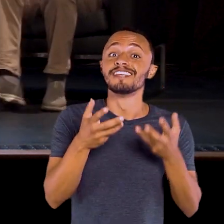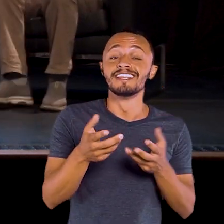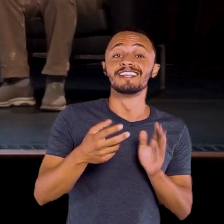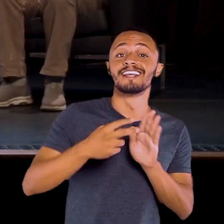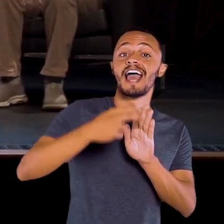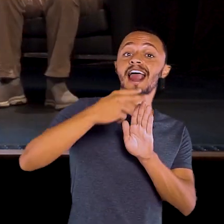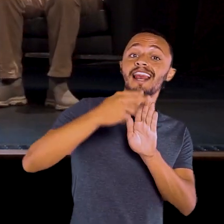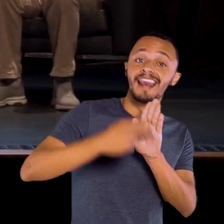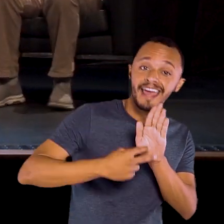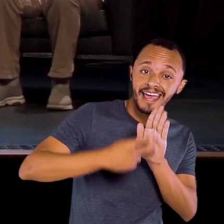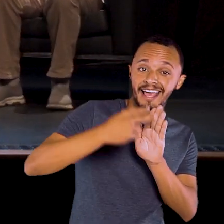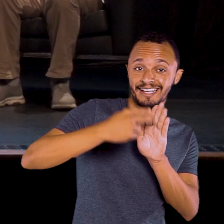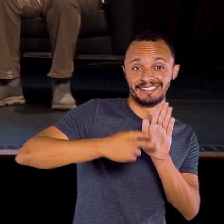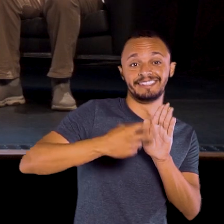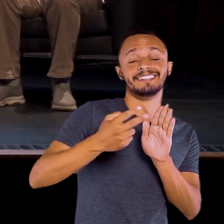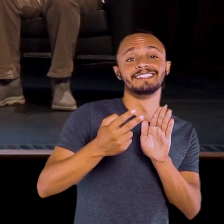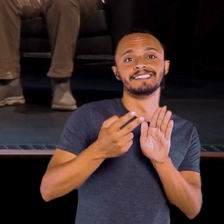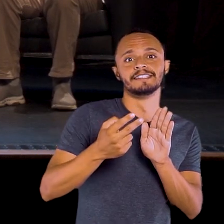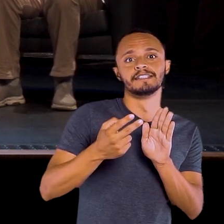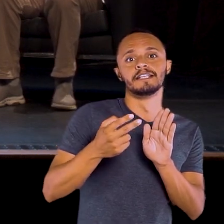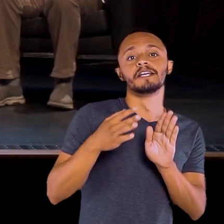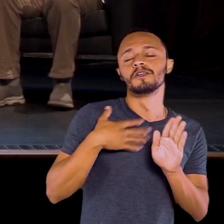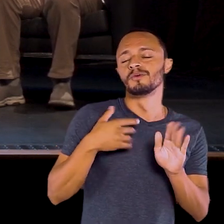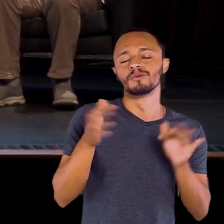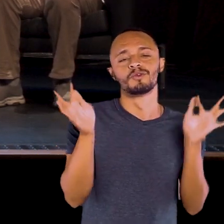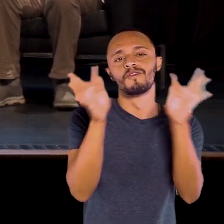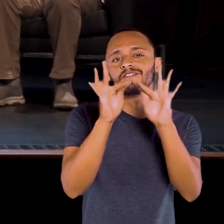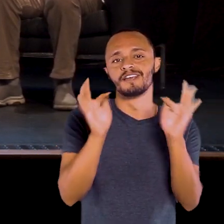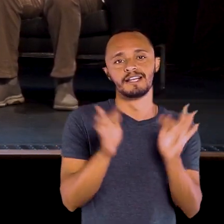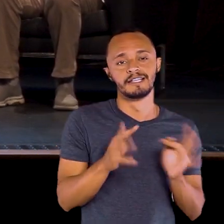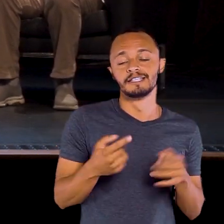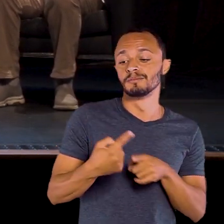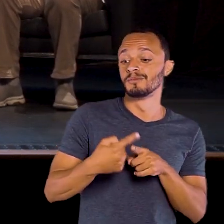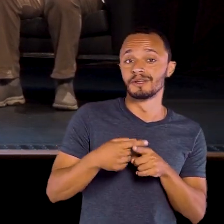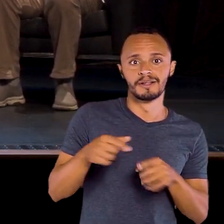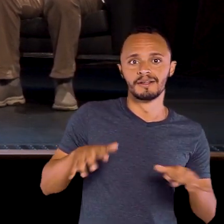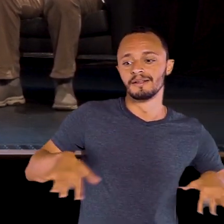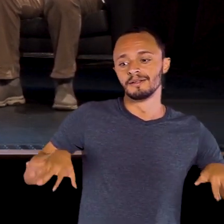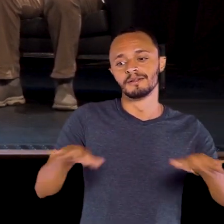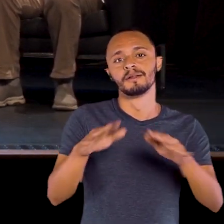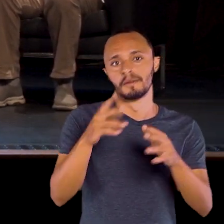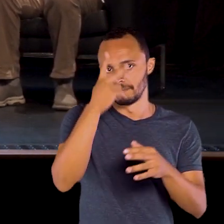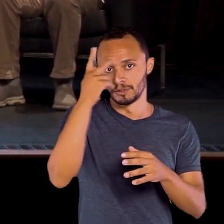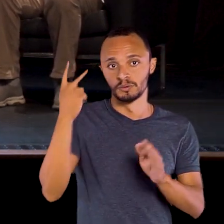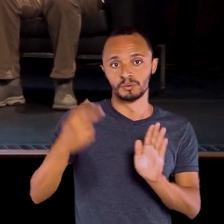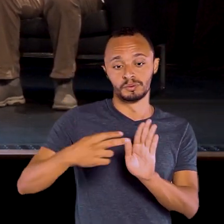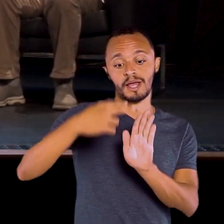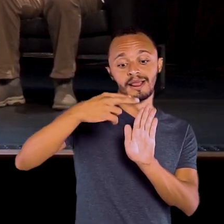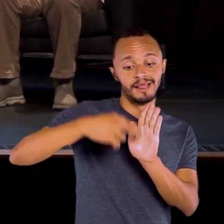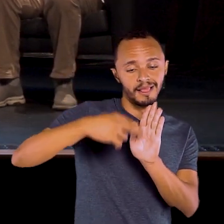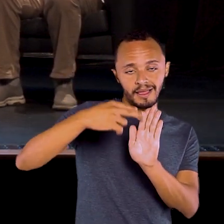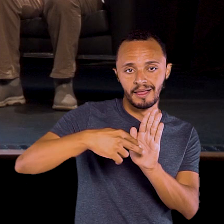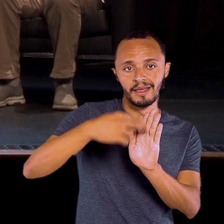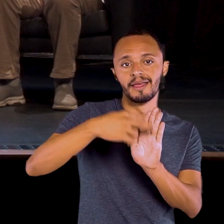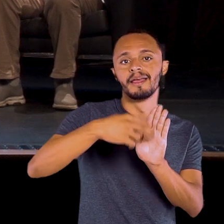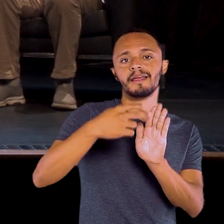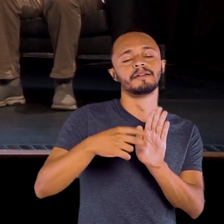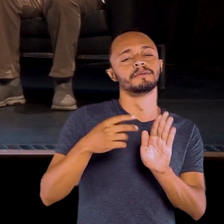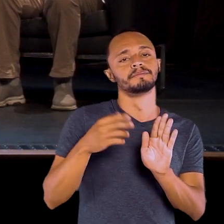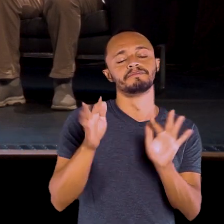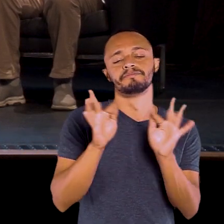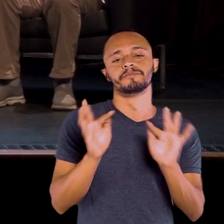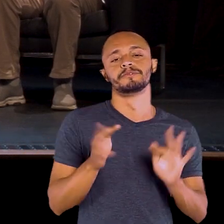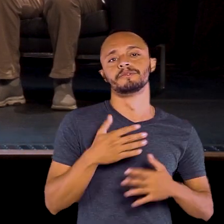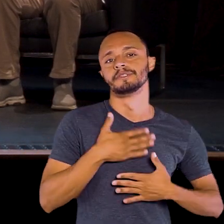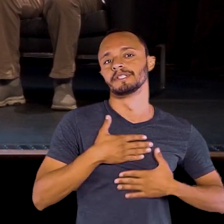pensei que fosse tanto, então eu fico muito feliz. Todo dia eu recebo muitas coisas, agradeço demais. E eu acho que é